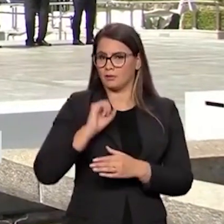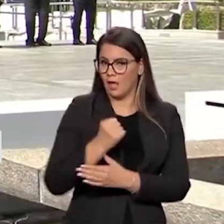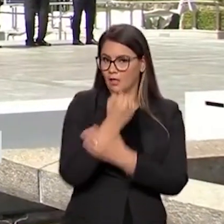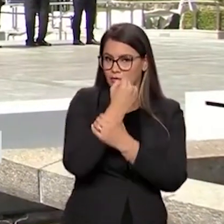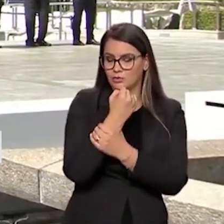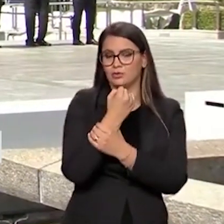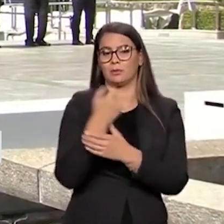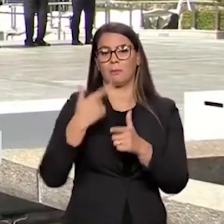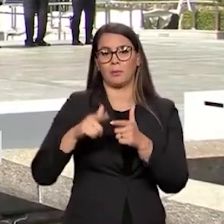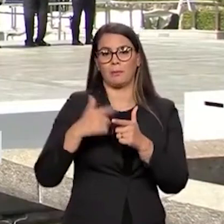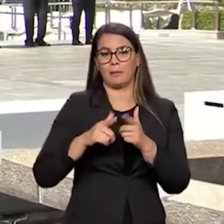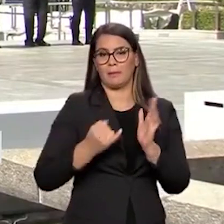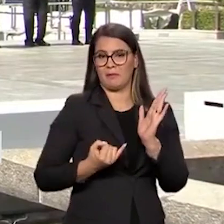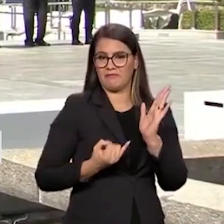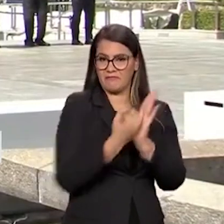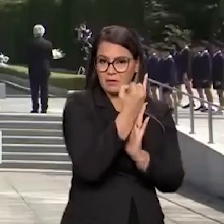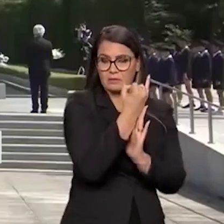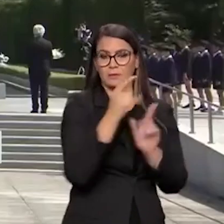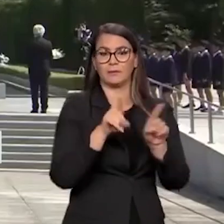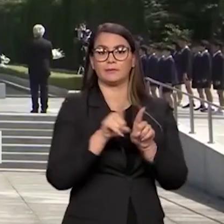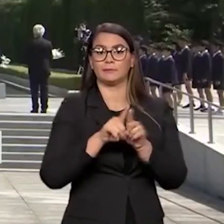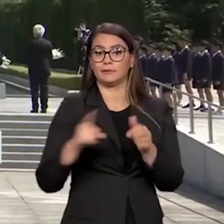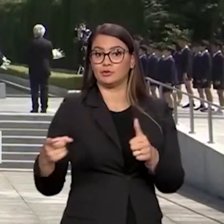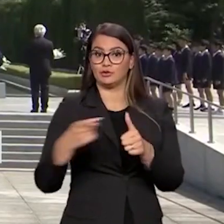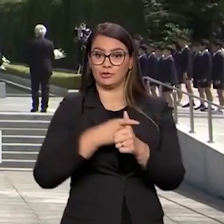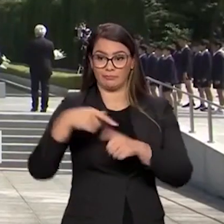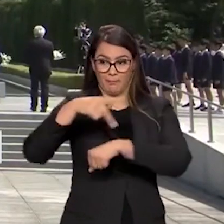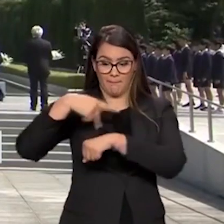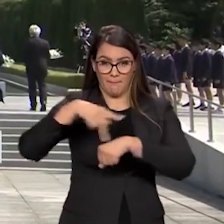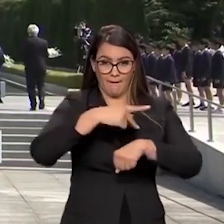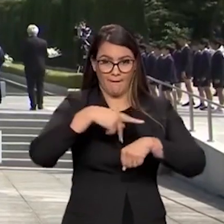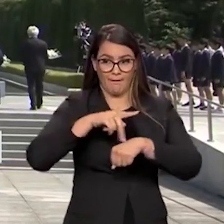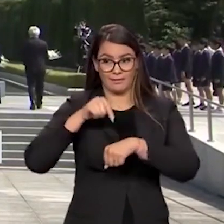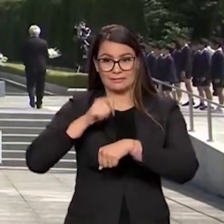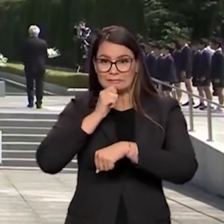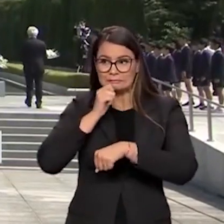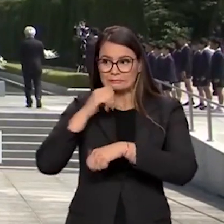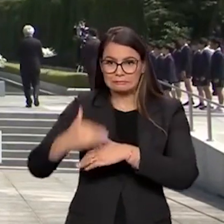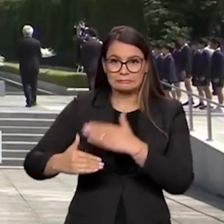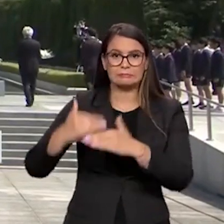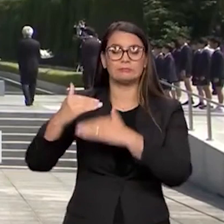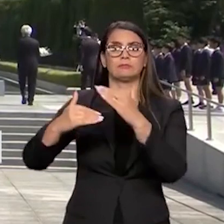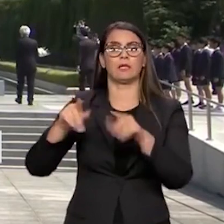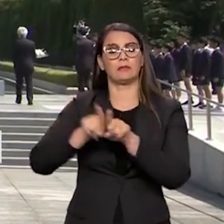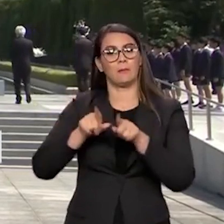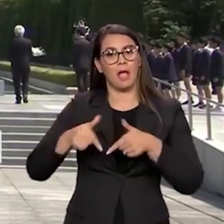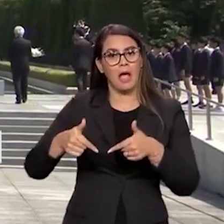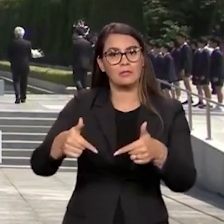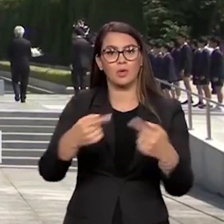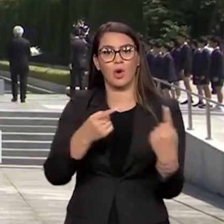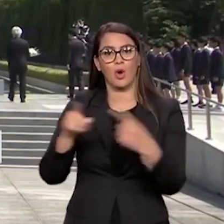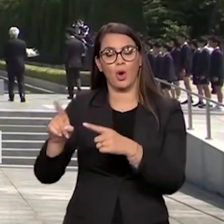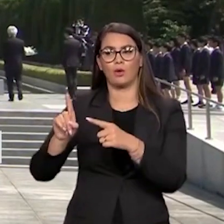problemas causados pela inflação e o alto endividamento das nações em desenvolvimento e ações de combate a